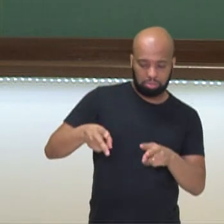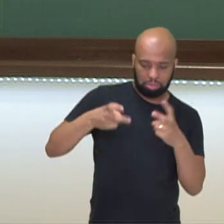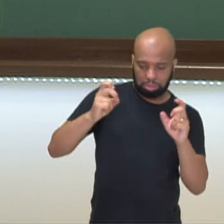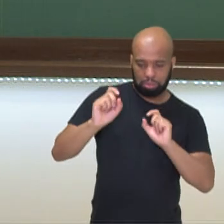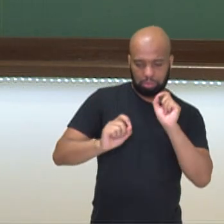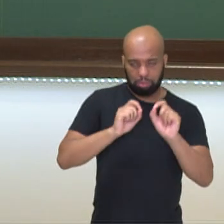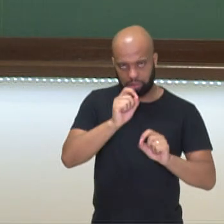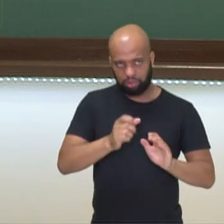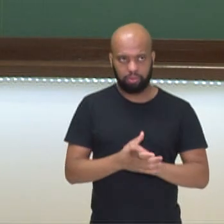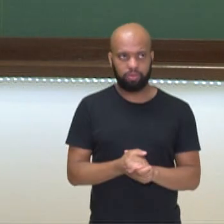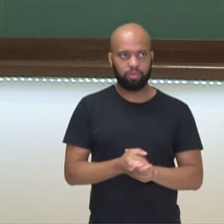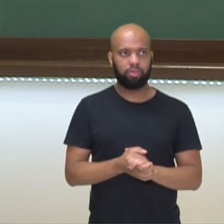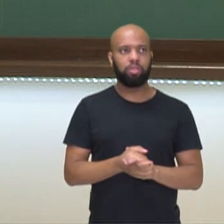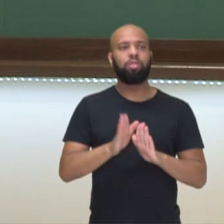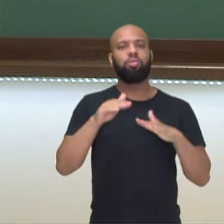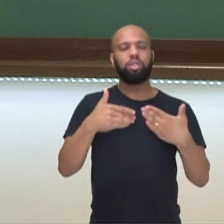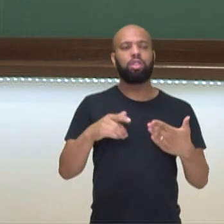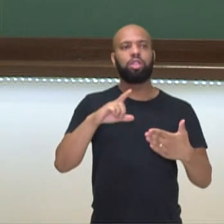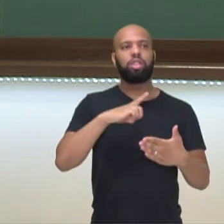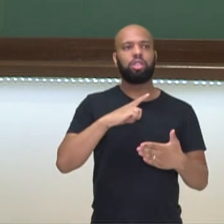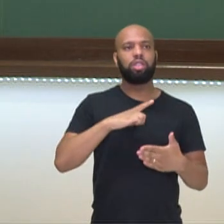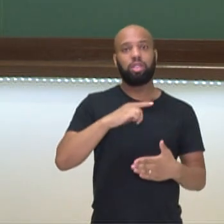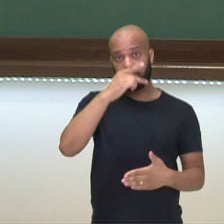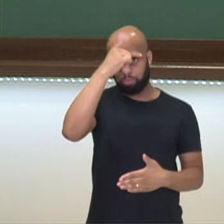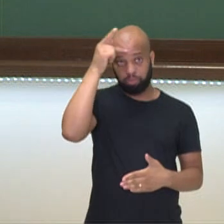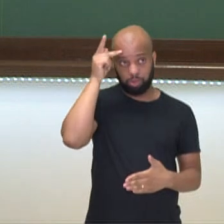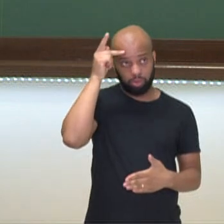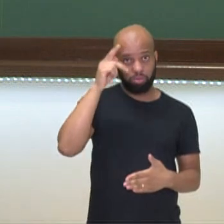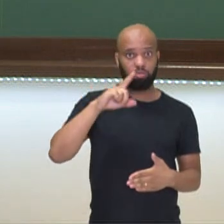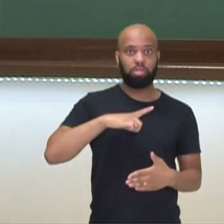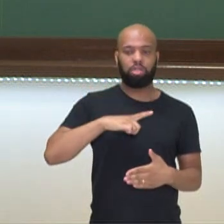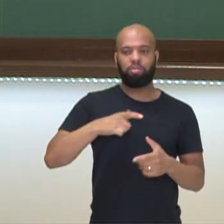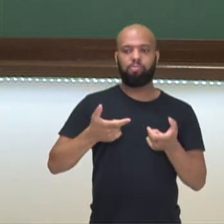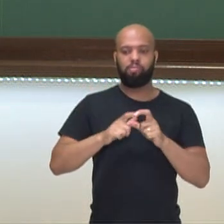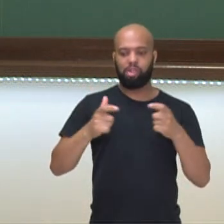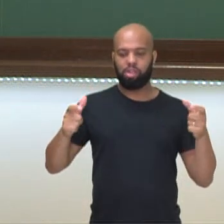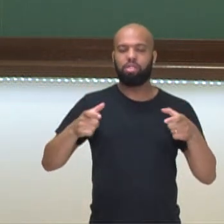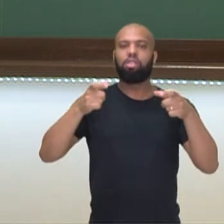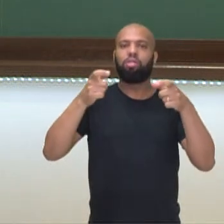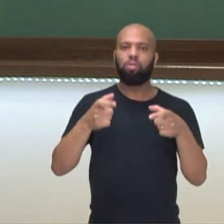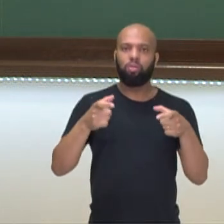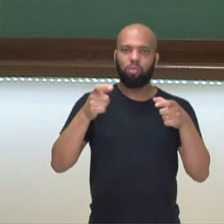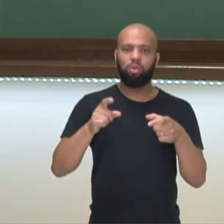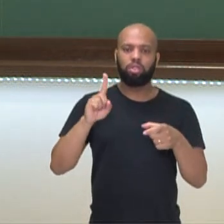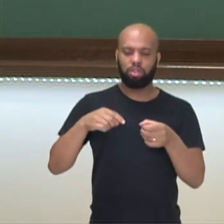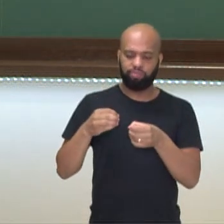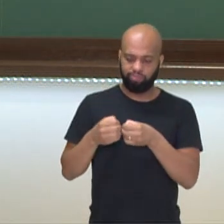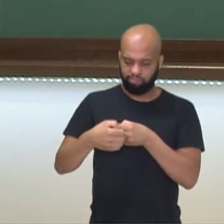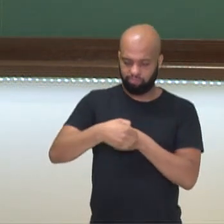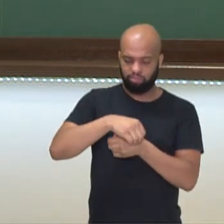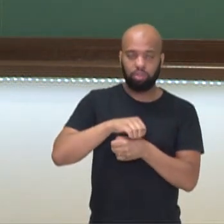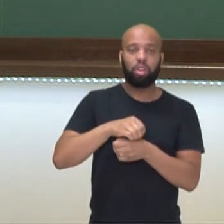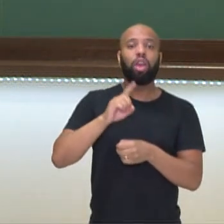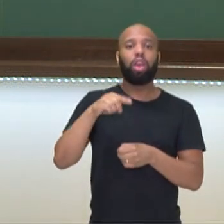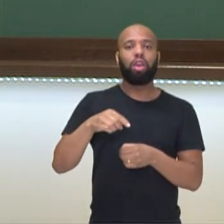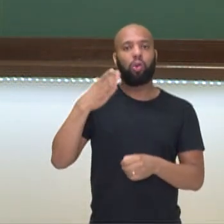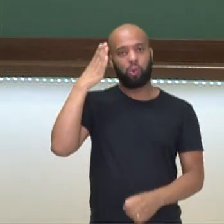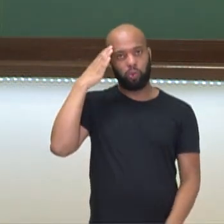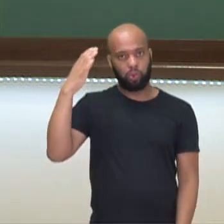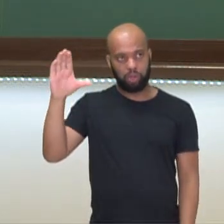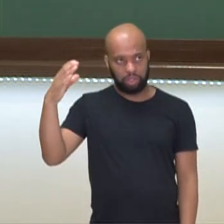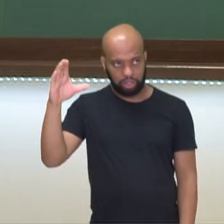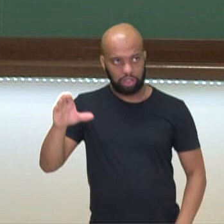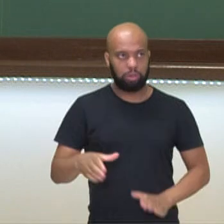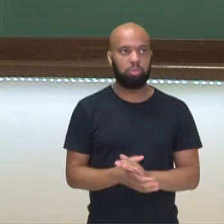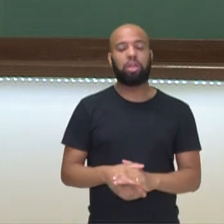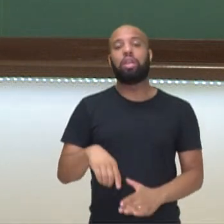percebe-se que a grande concentração de pessoas está na região metropolitana de Curitiba,